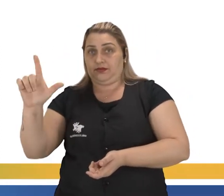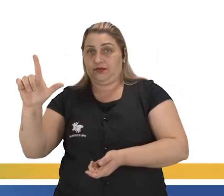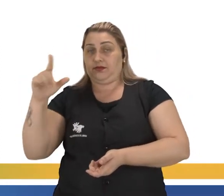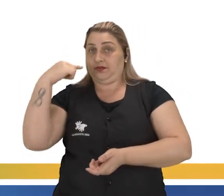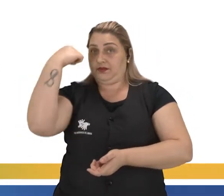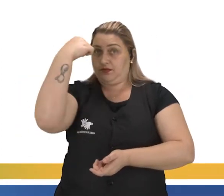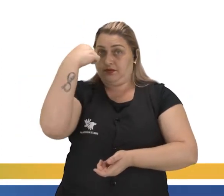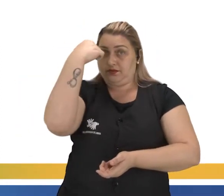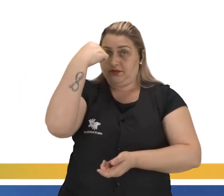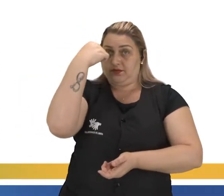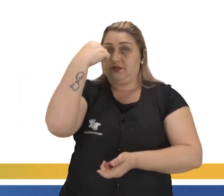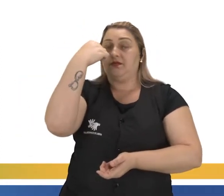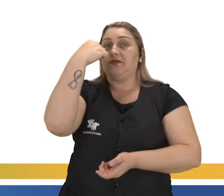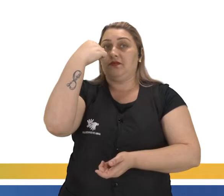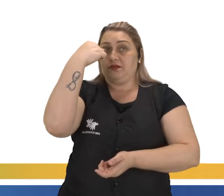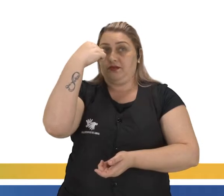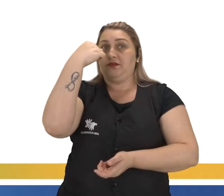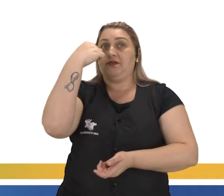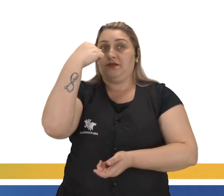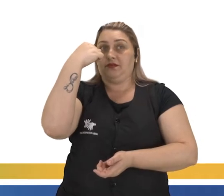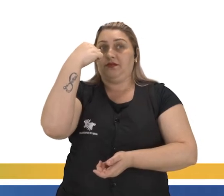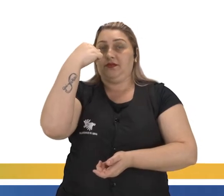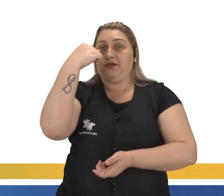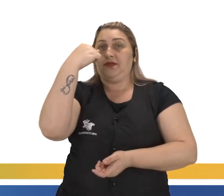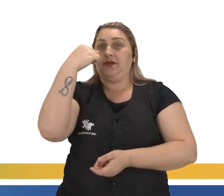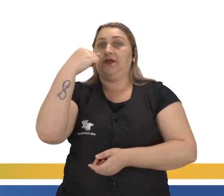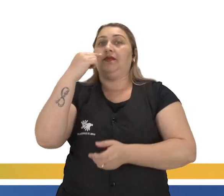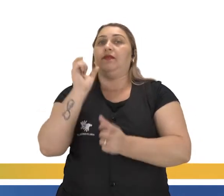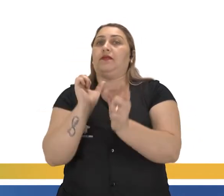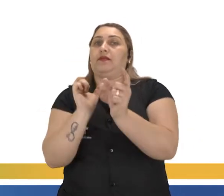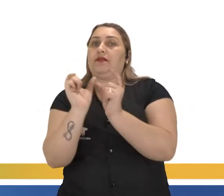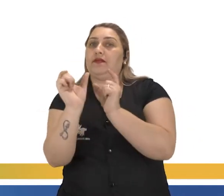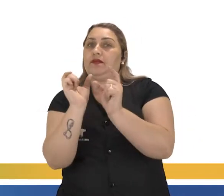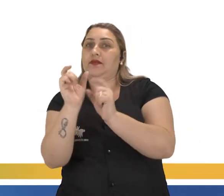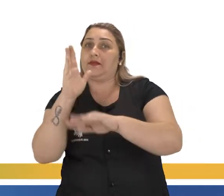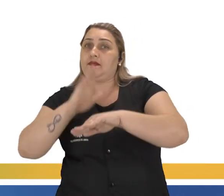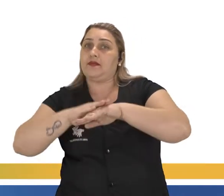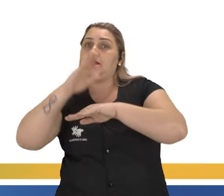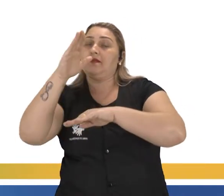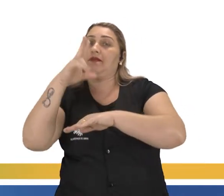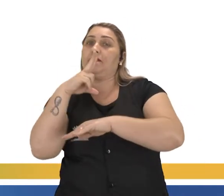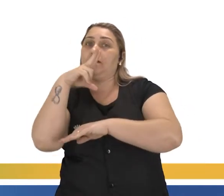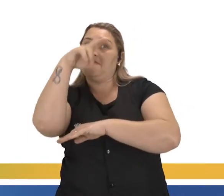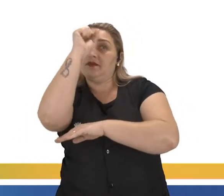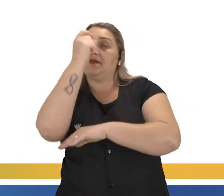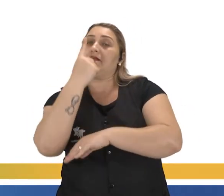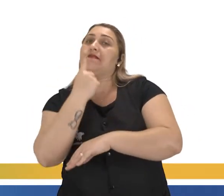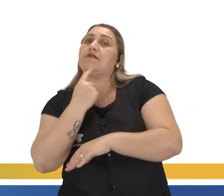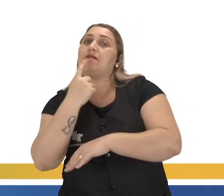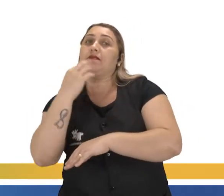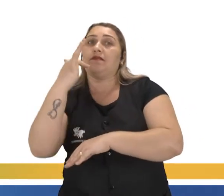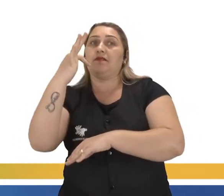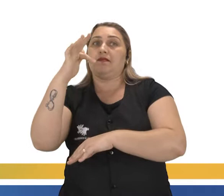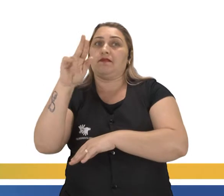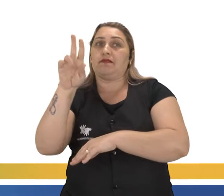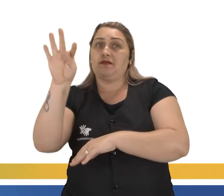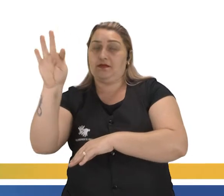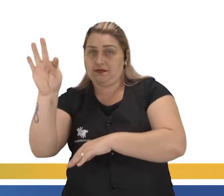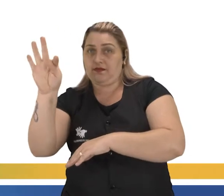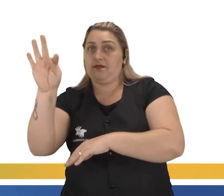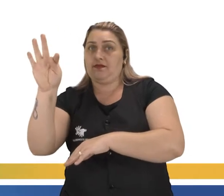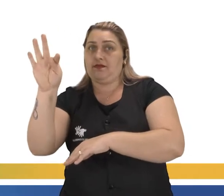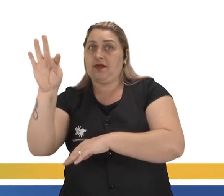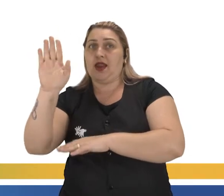palavra futebol. Futebol. E futebol. Mesma coisa. Eu tenho